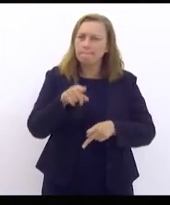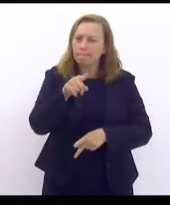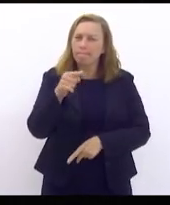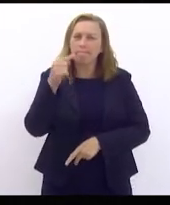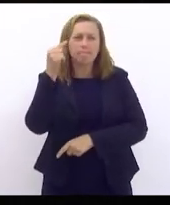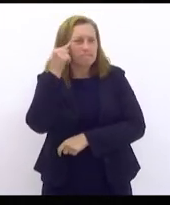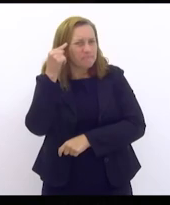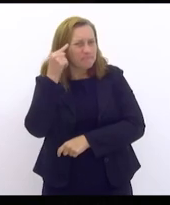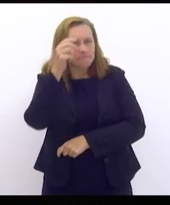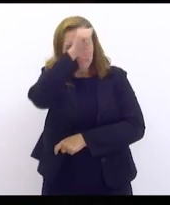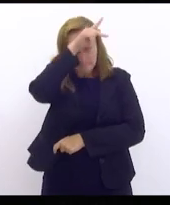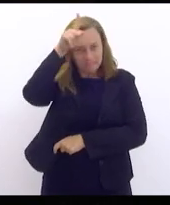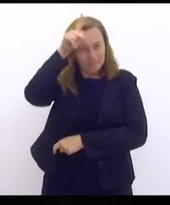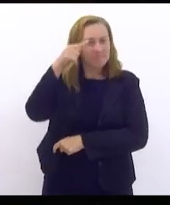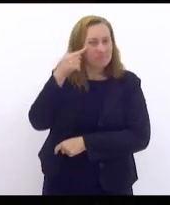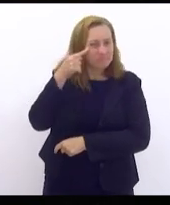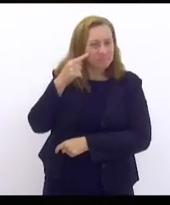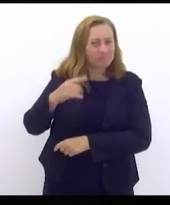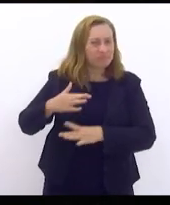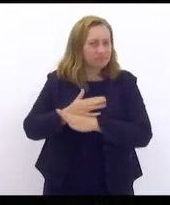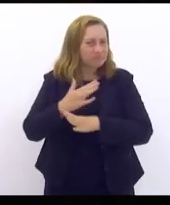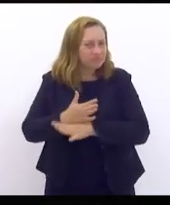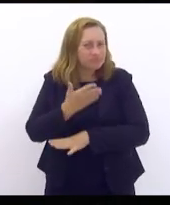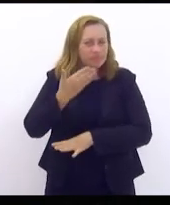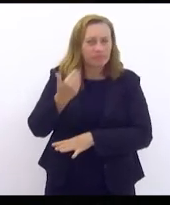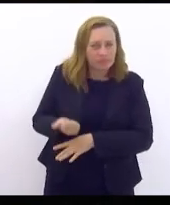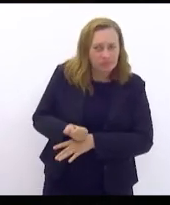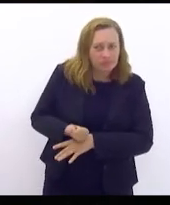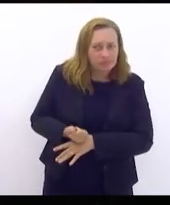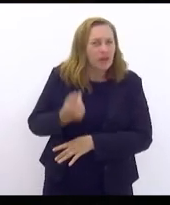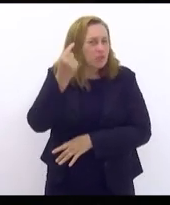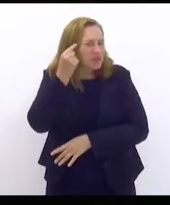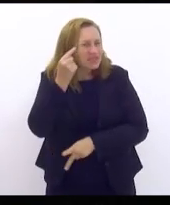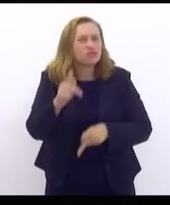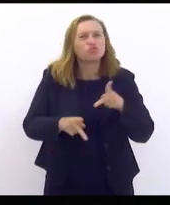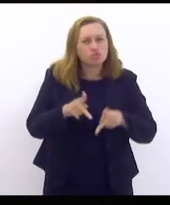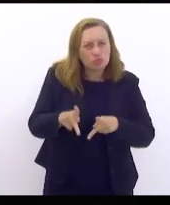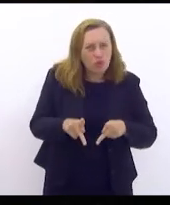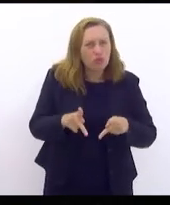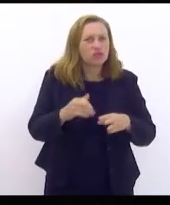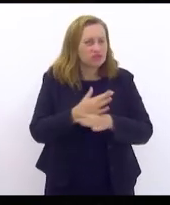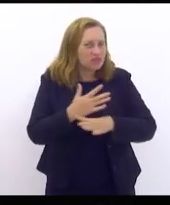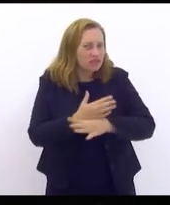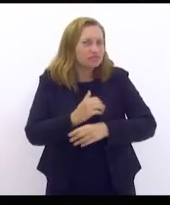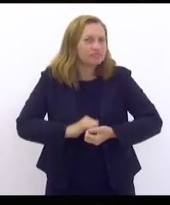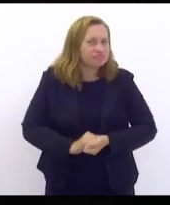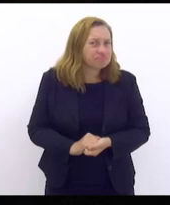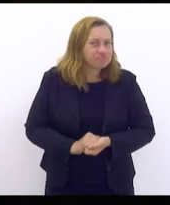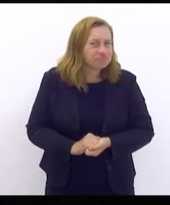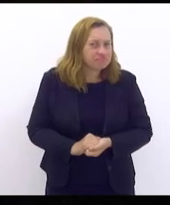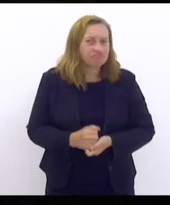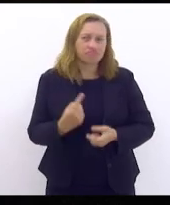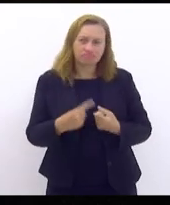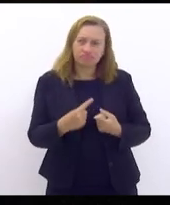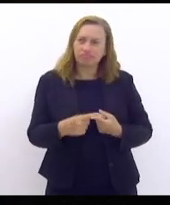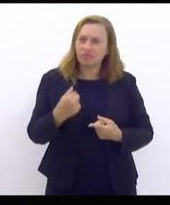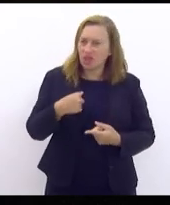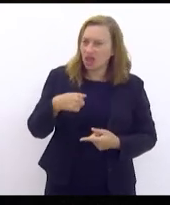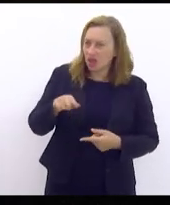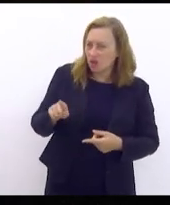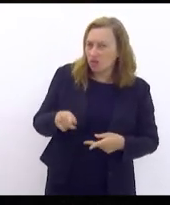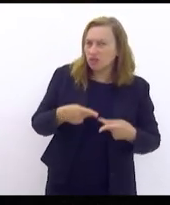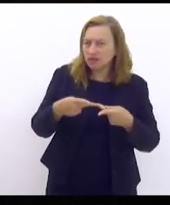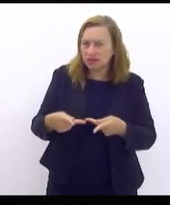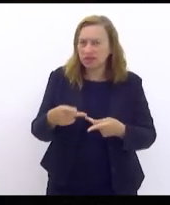pensa na cidade? Será que esse prefeito pensa na população dessa cidade? Porque eu frequento